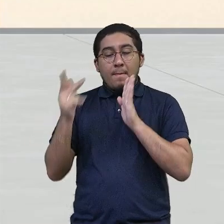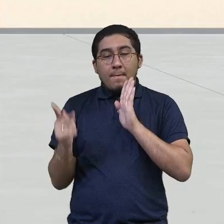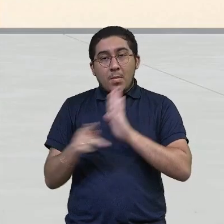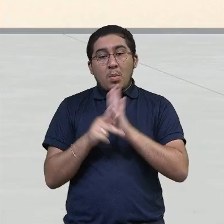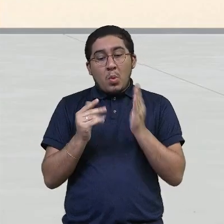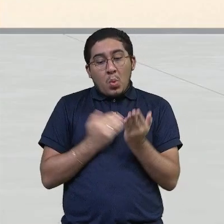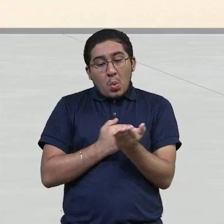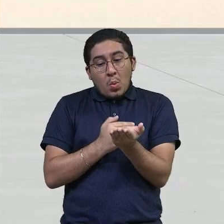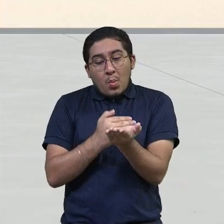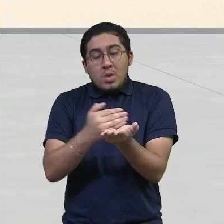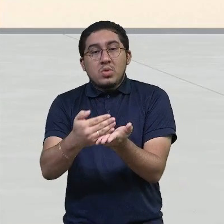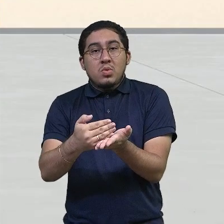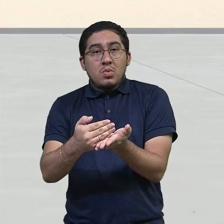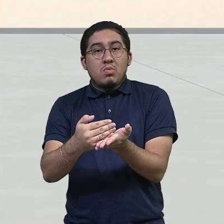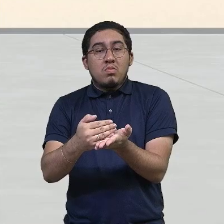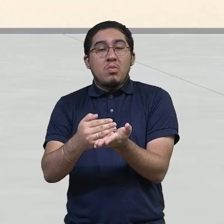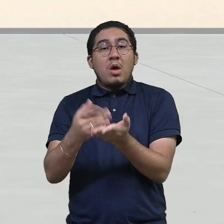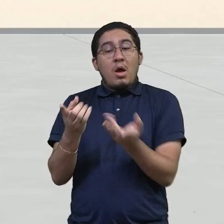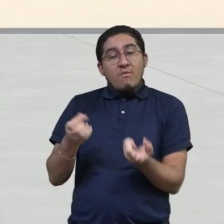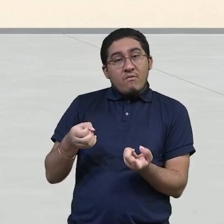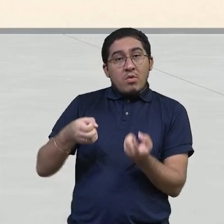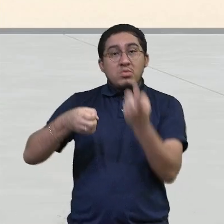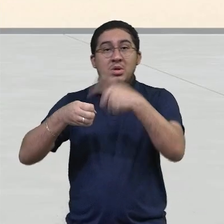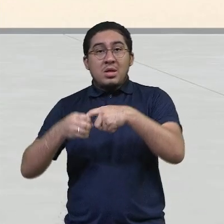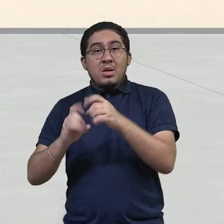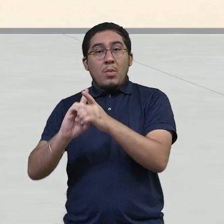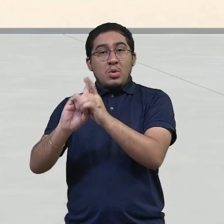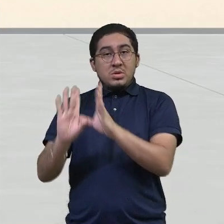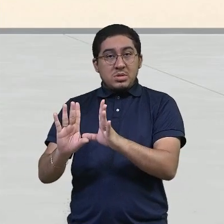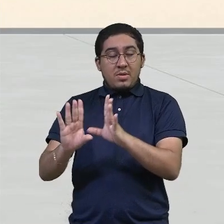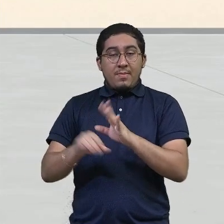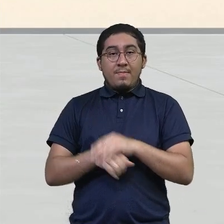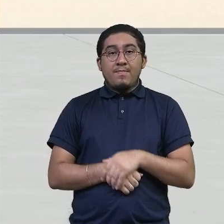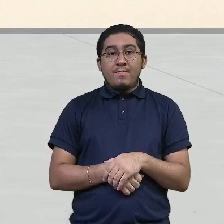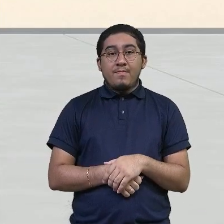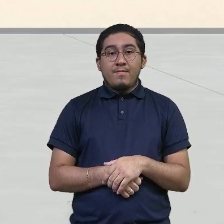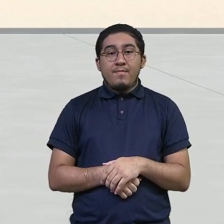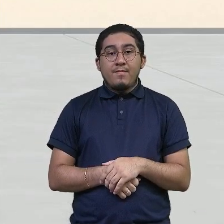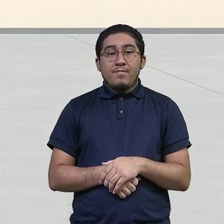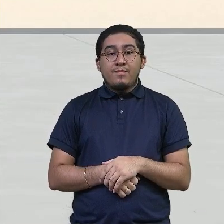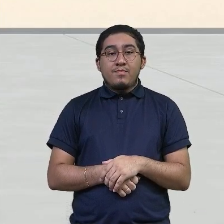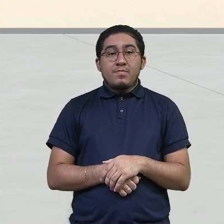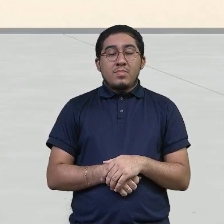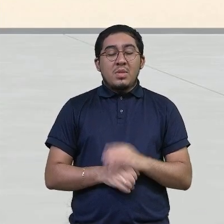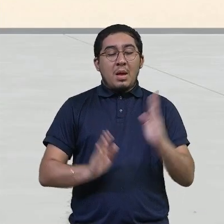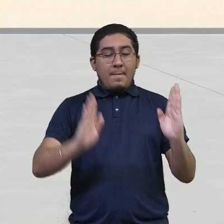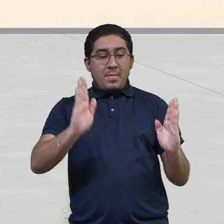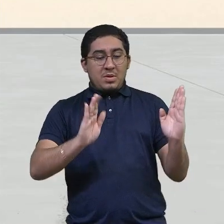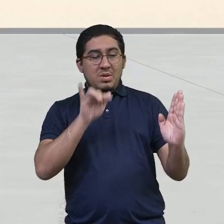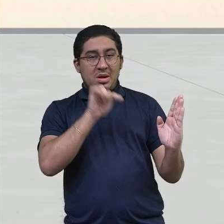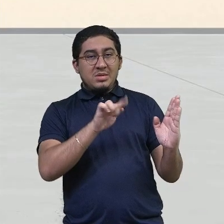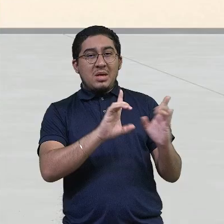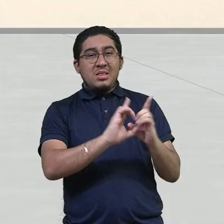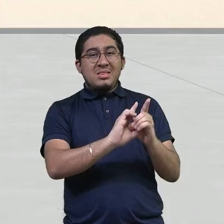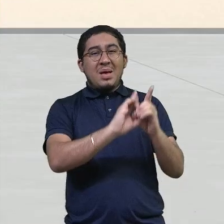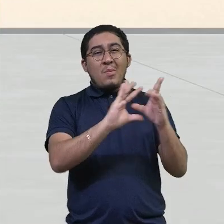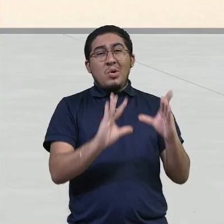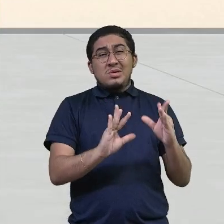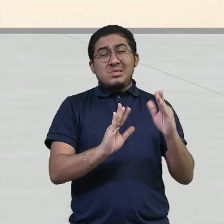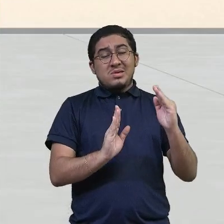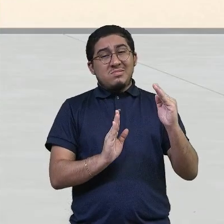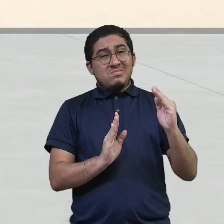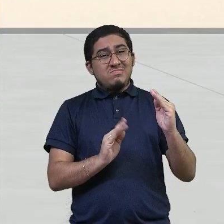de redemocratização. Então, se antes nós tivemos uma democracia limitada, entre aspas,